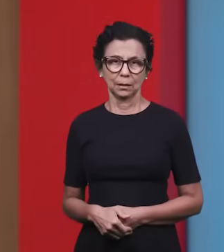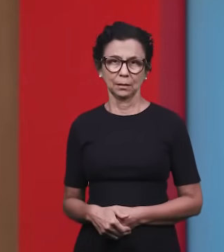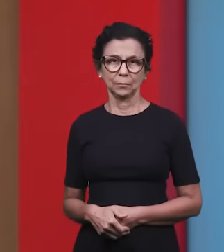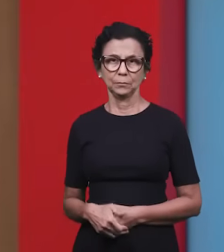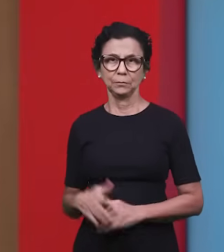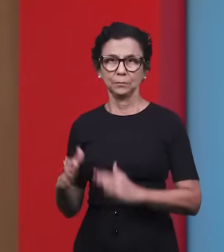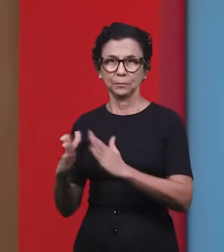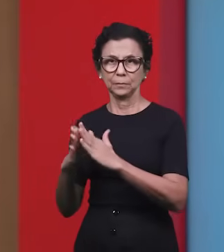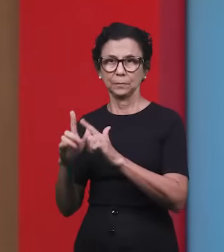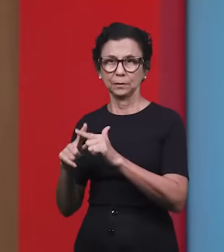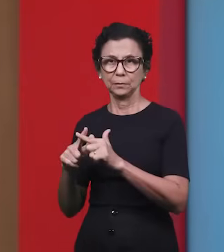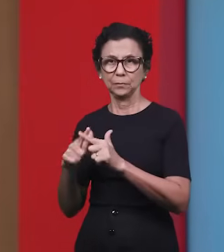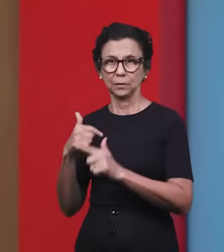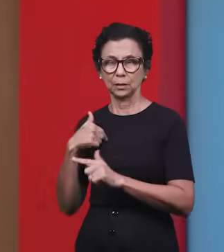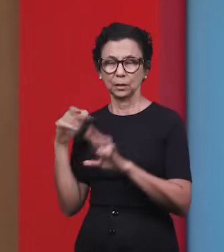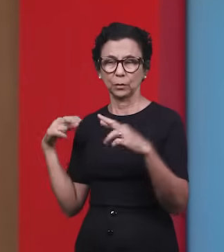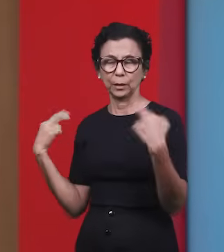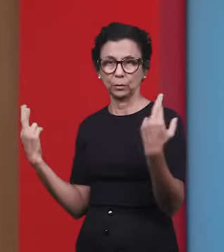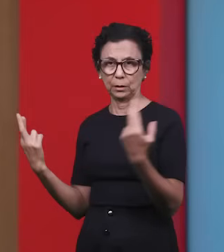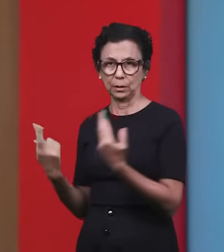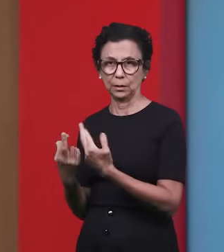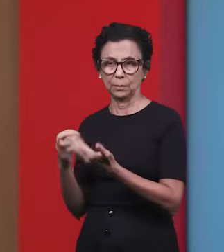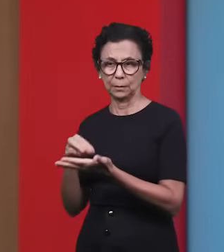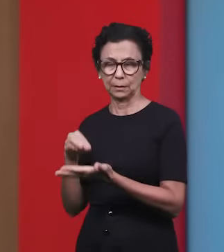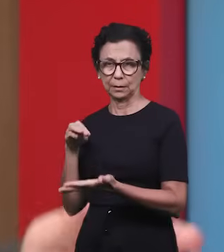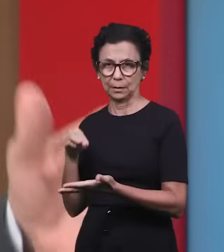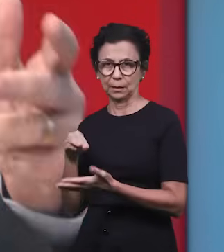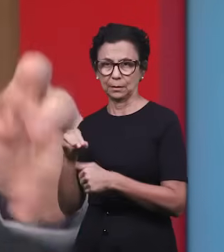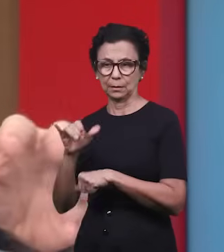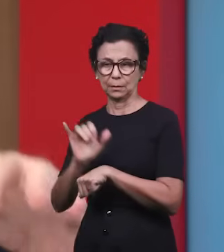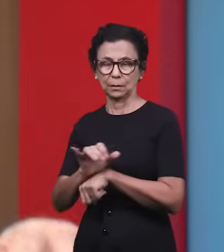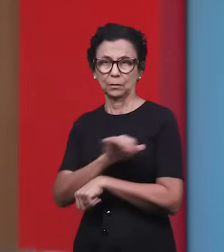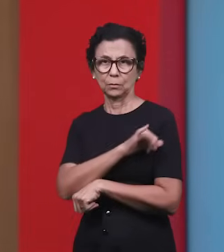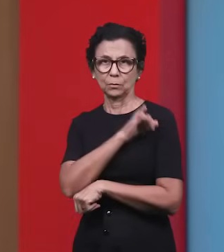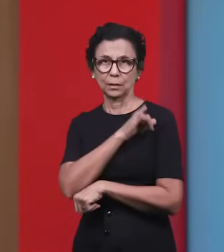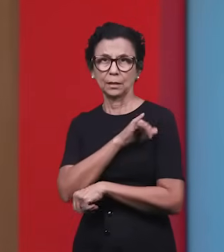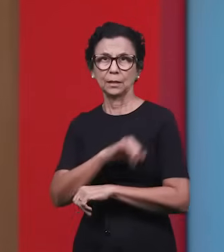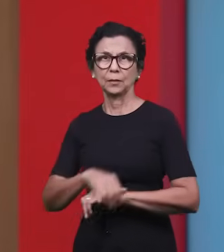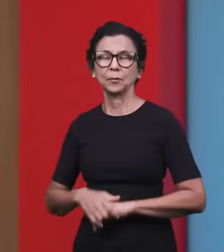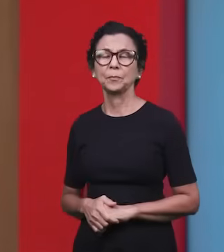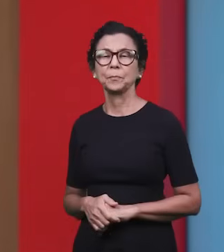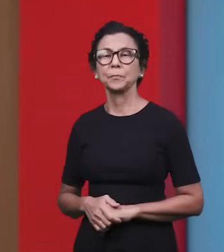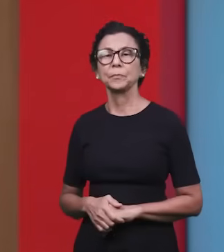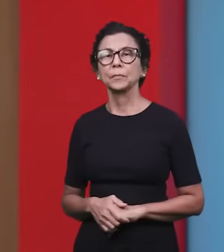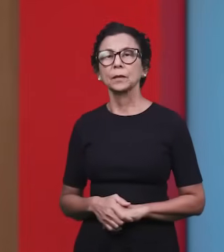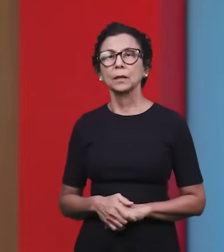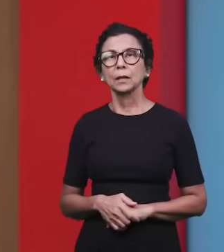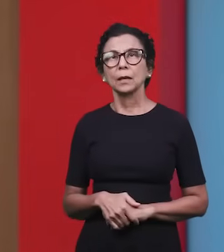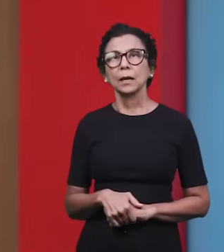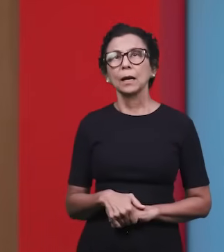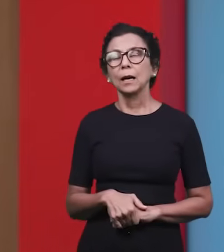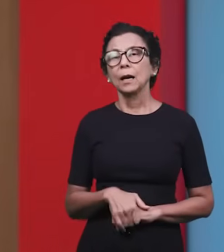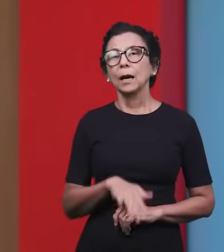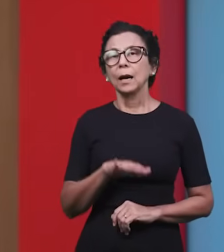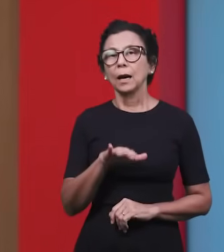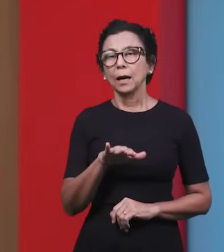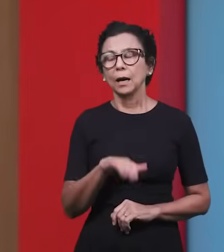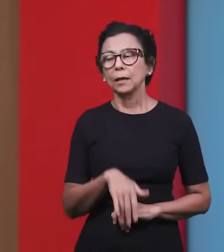da igreja Cristã Maranata, ali no Rio de Janeiro, me chamaram, vamos fazer uma reunião aqui, porque nós queremos conversar com o